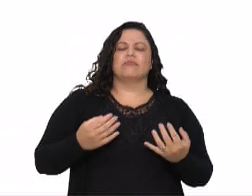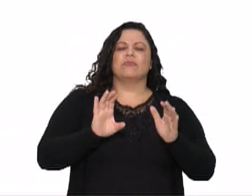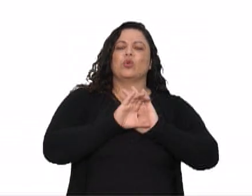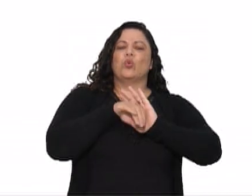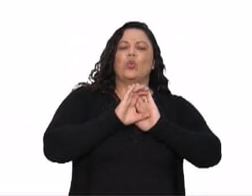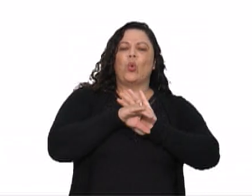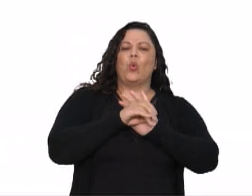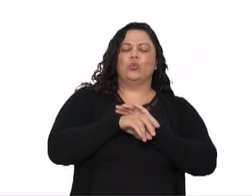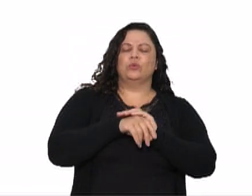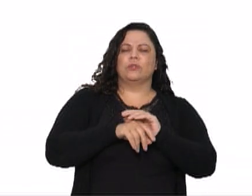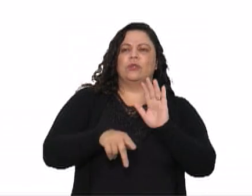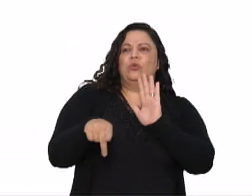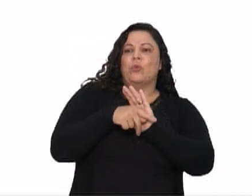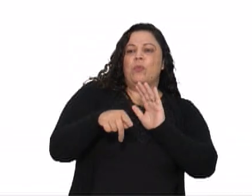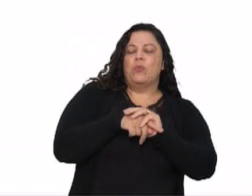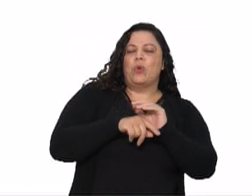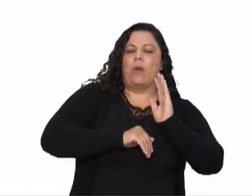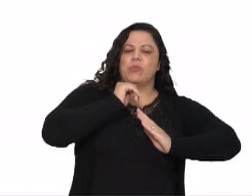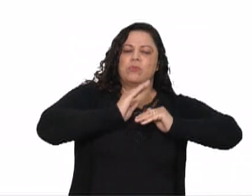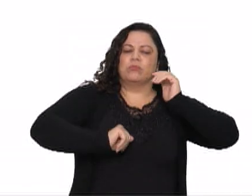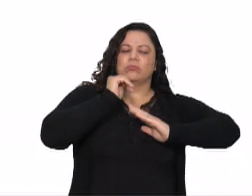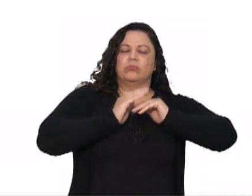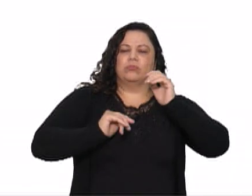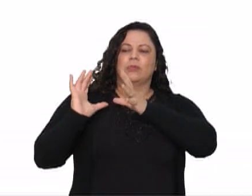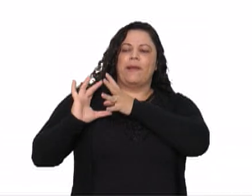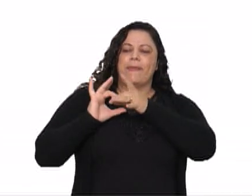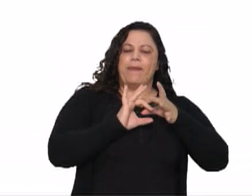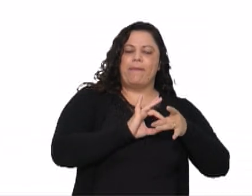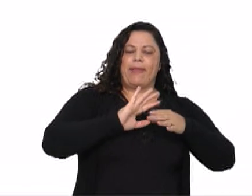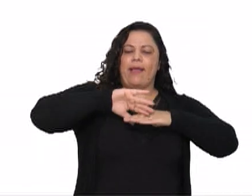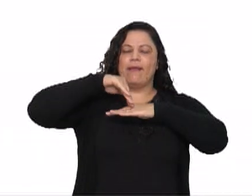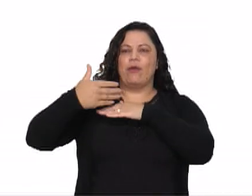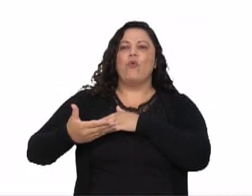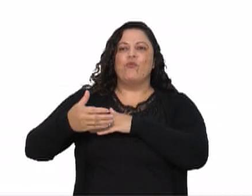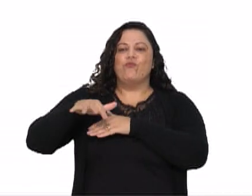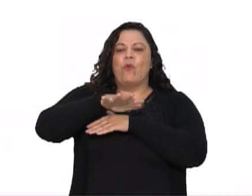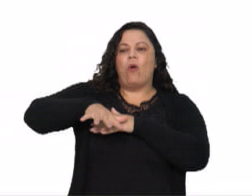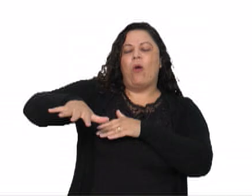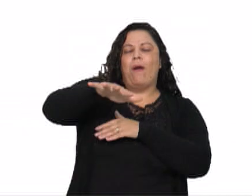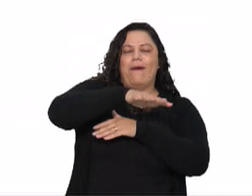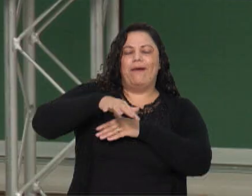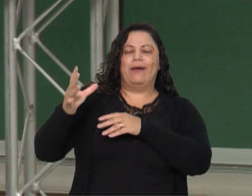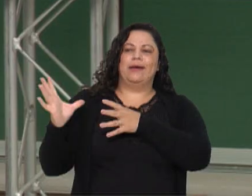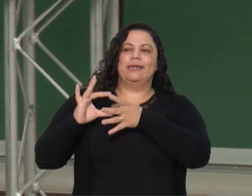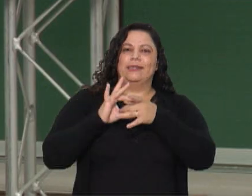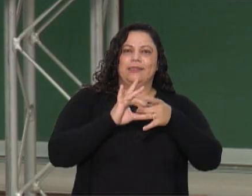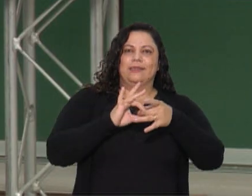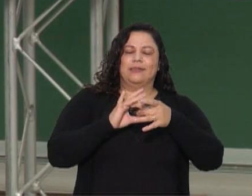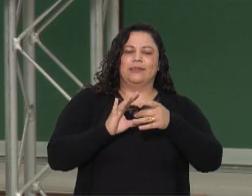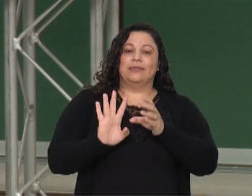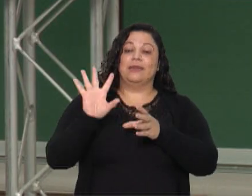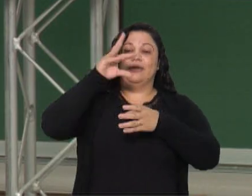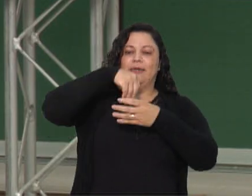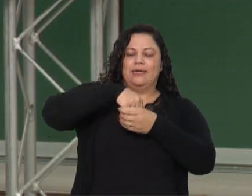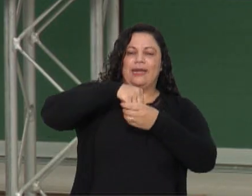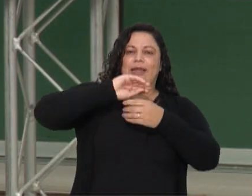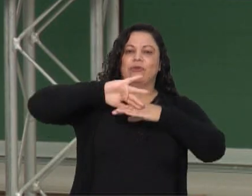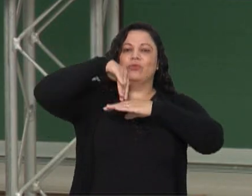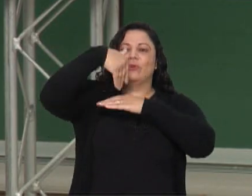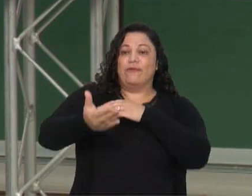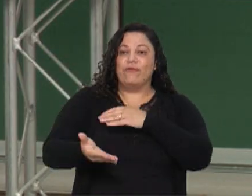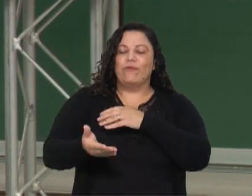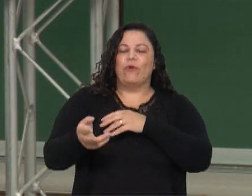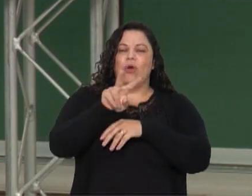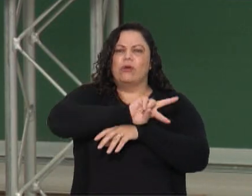conceito da construção interna dialoga com a estrutura física externa? Sim ou